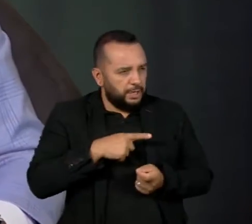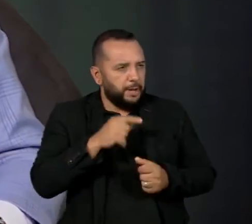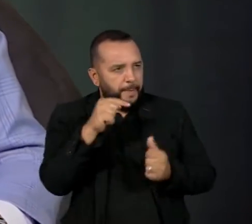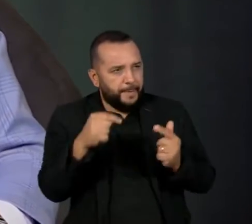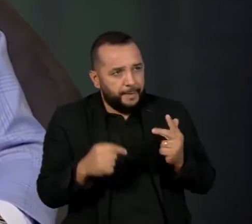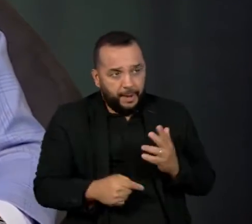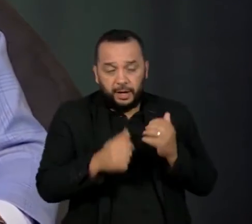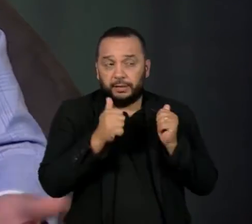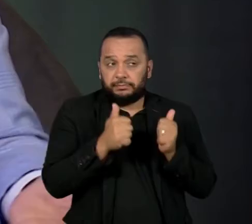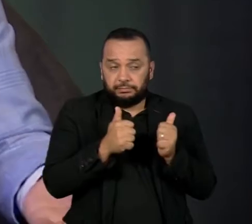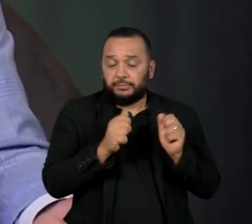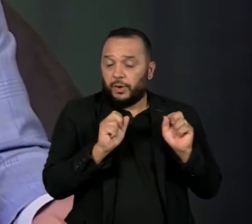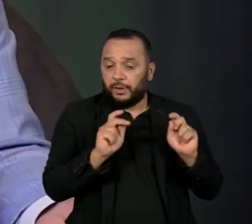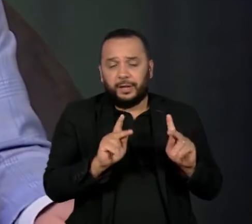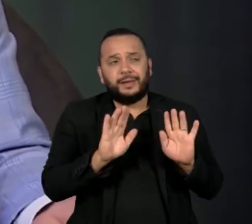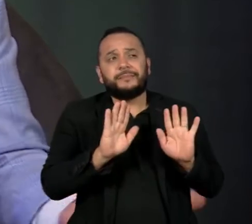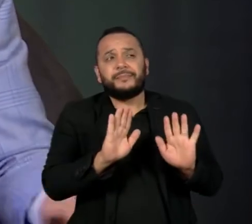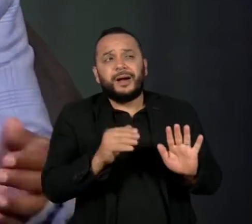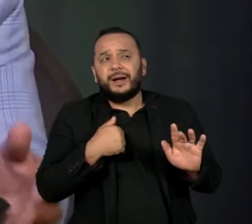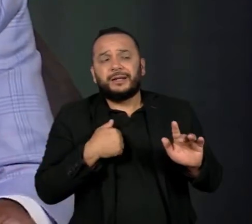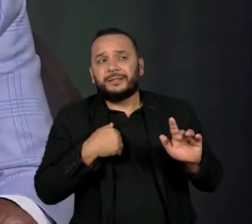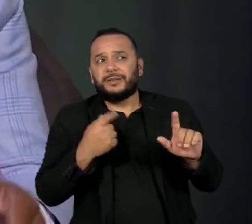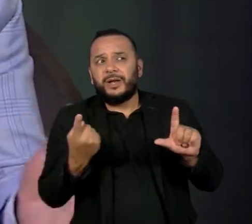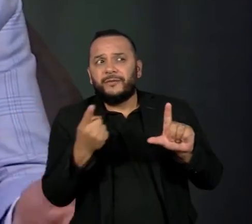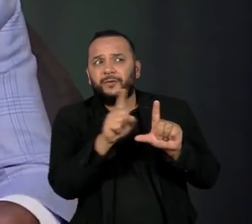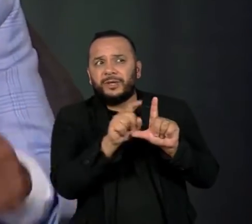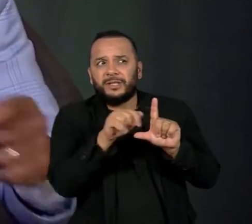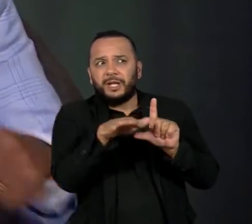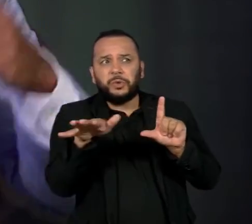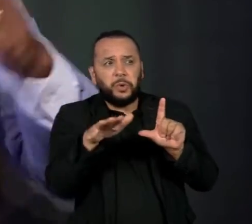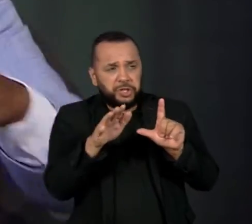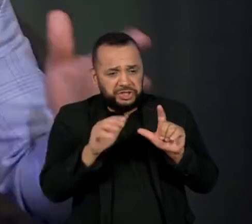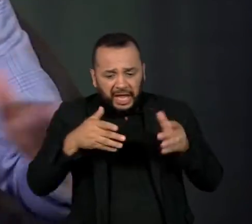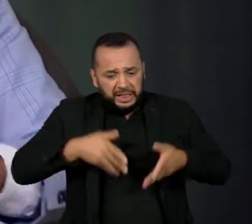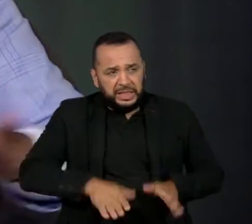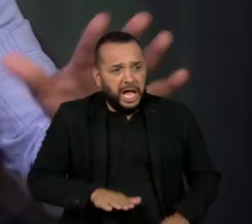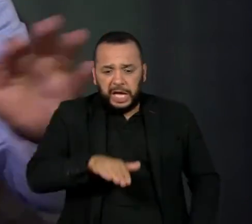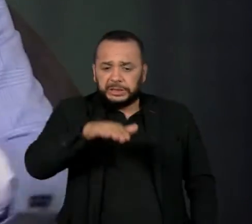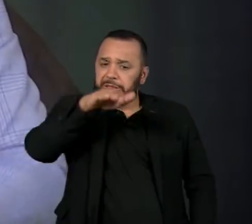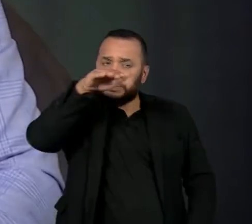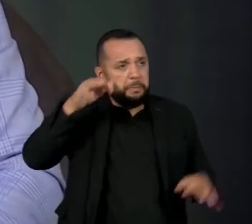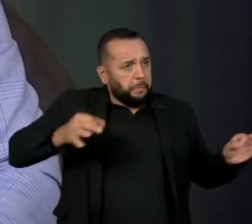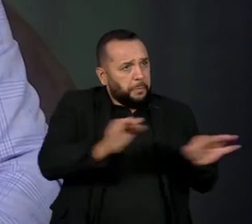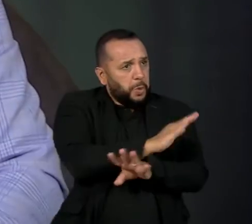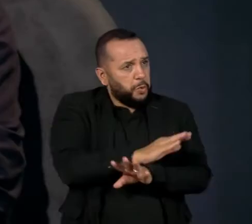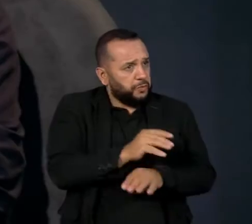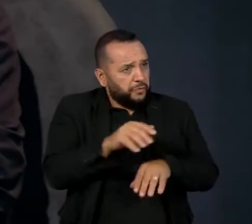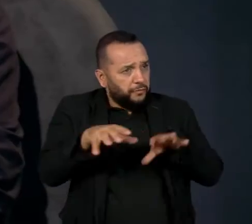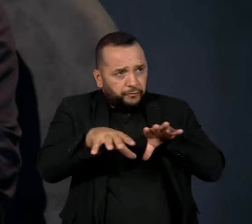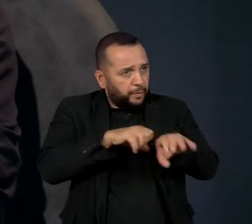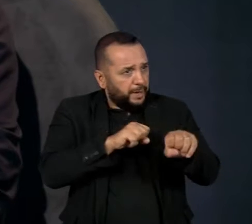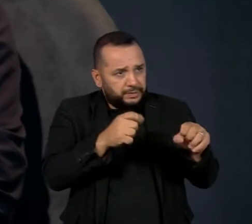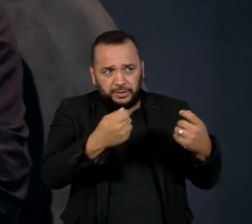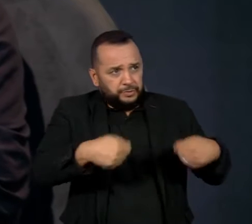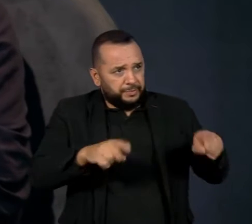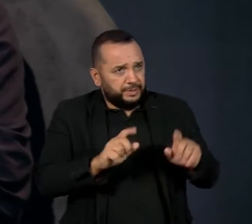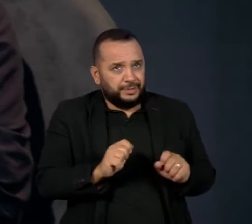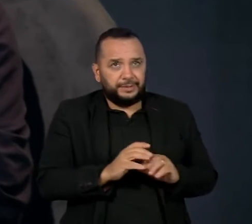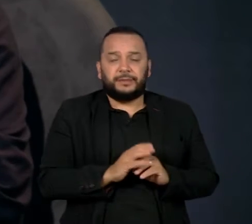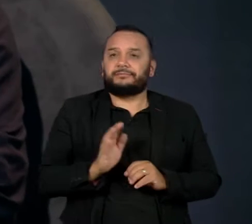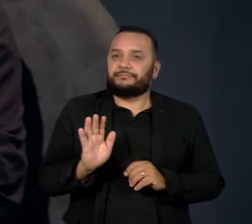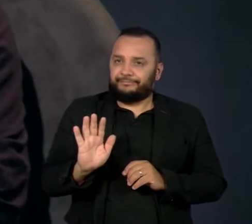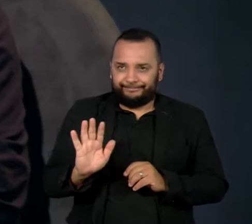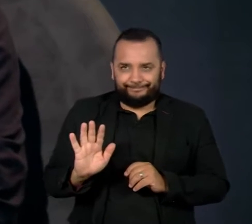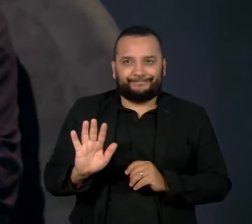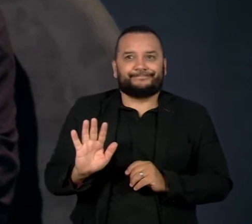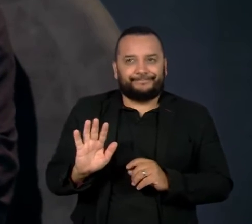tal, mas e o influenciador, como é que é? Nasce pronto? Não precisa de mais nada? É só sou influenciador, está resolvido? Não, influenciador